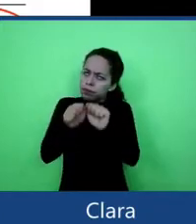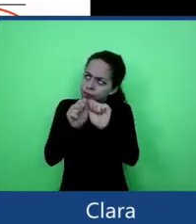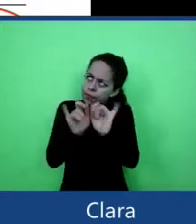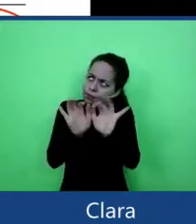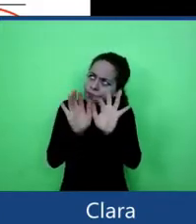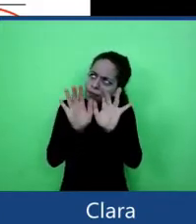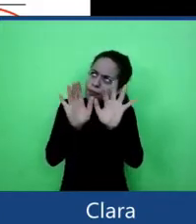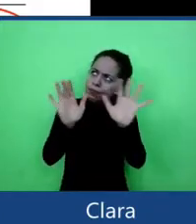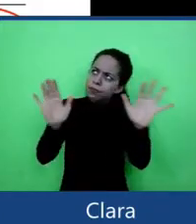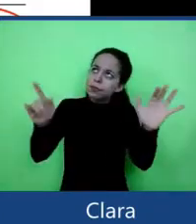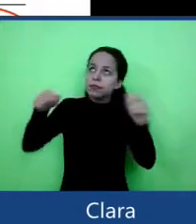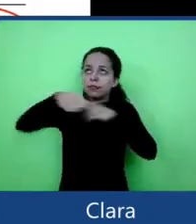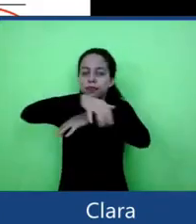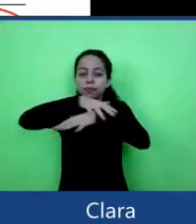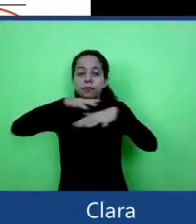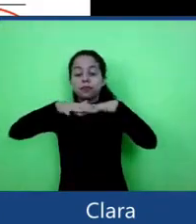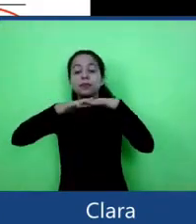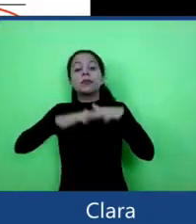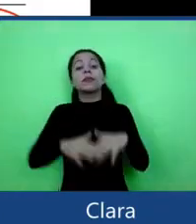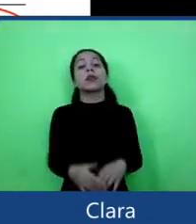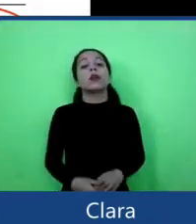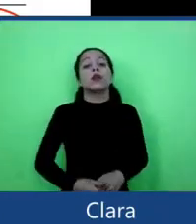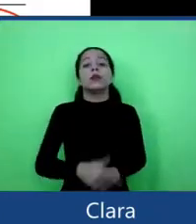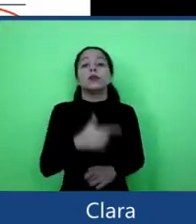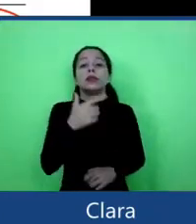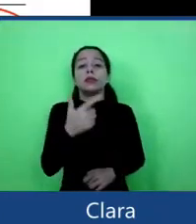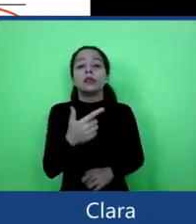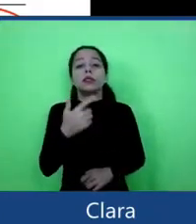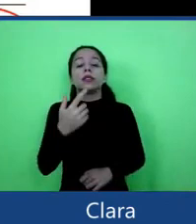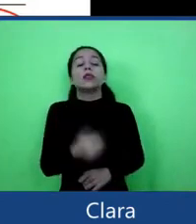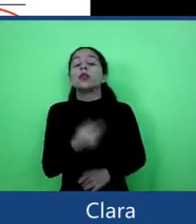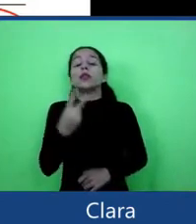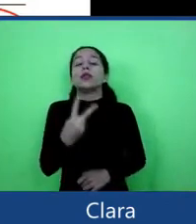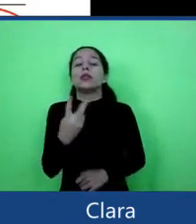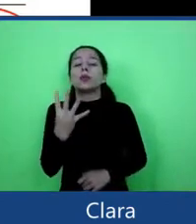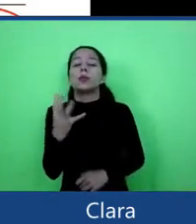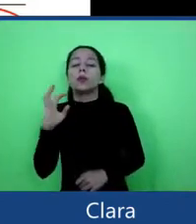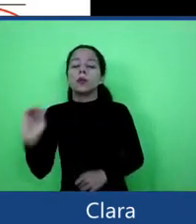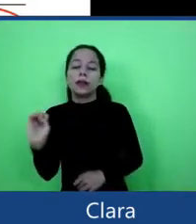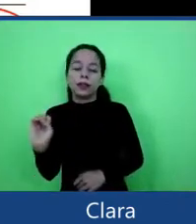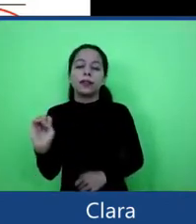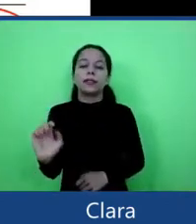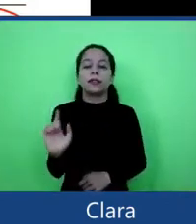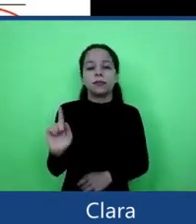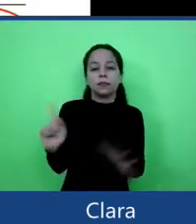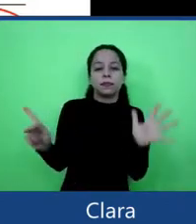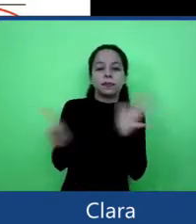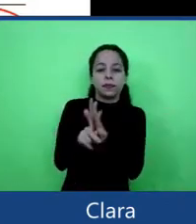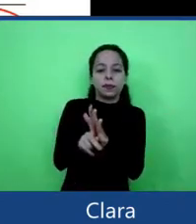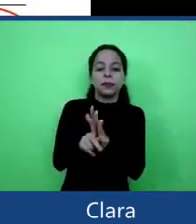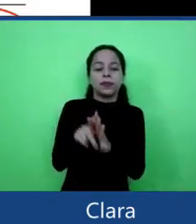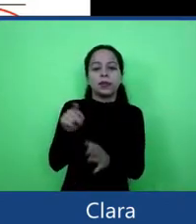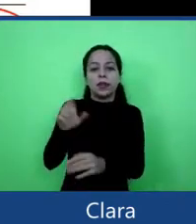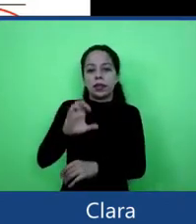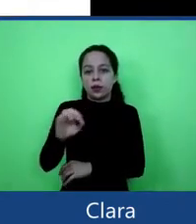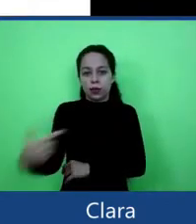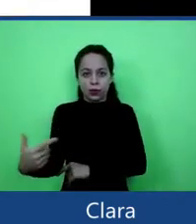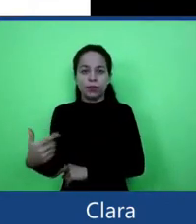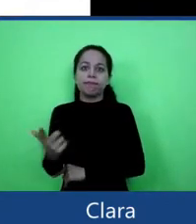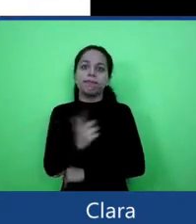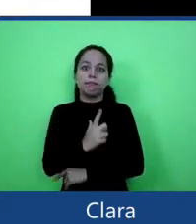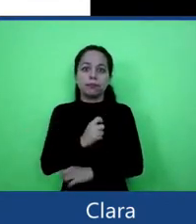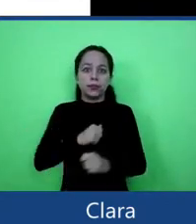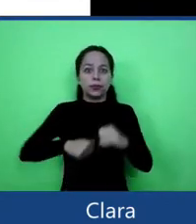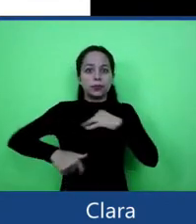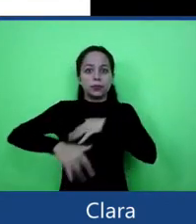hoje 240 petagramas de carbono desde 1750, né, são 250 bilhões de toneladas, né.